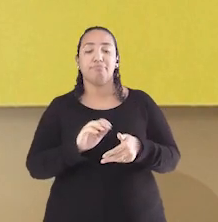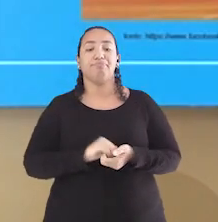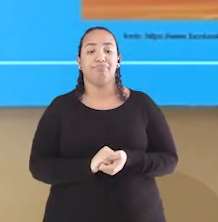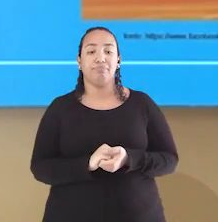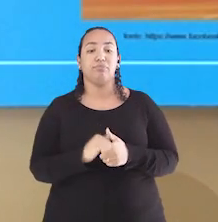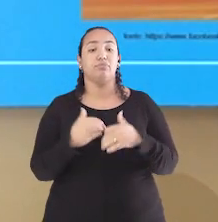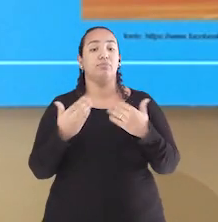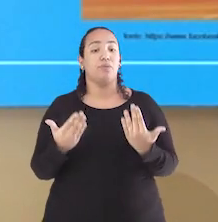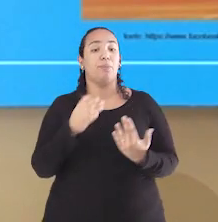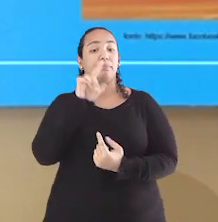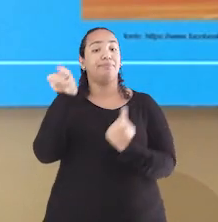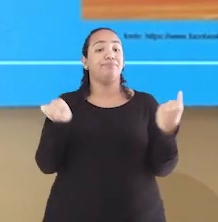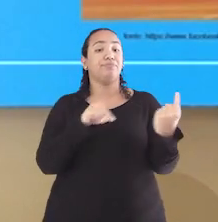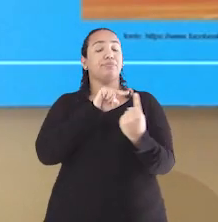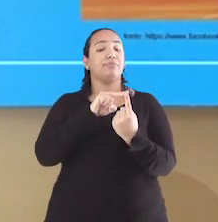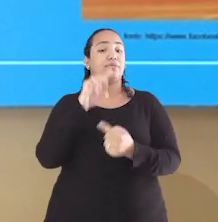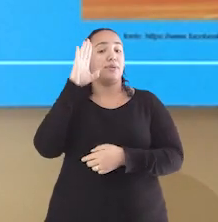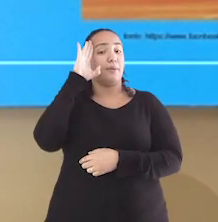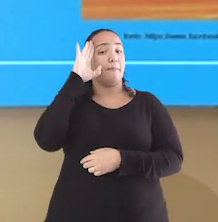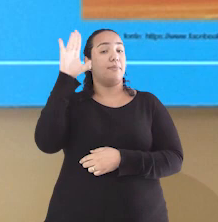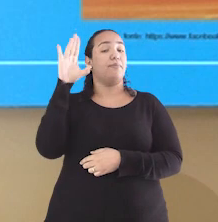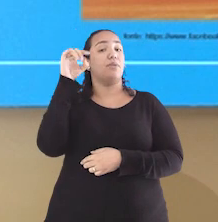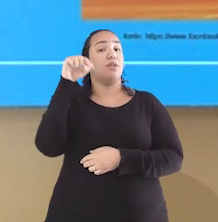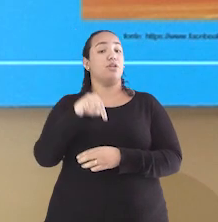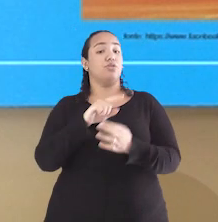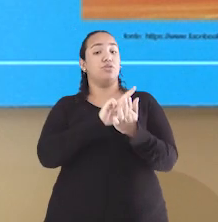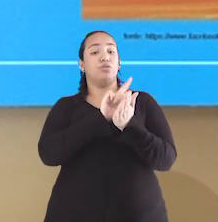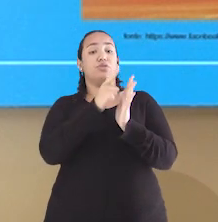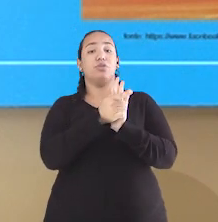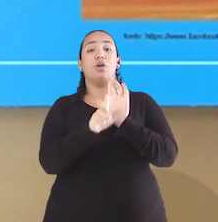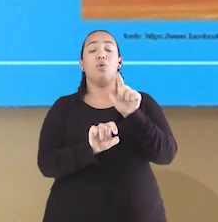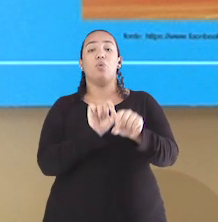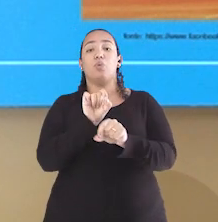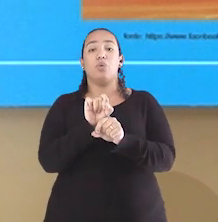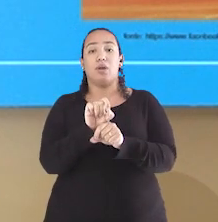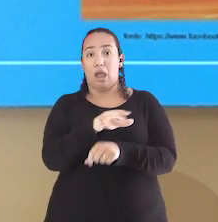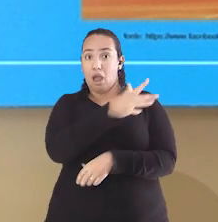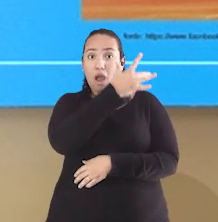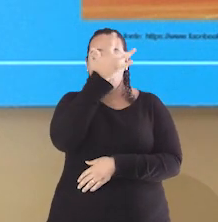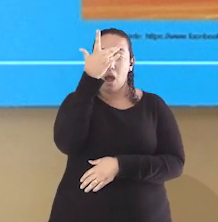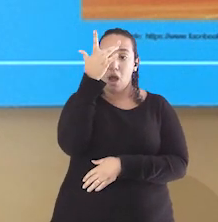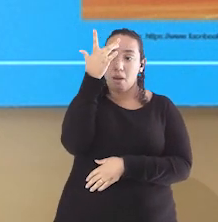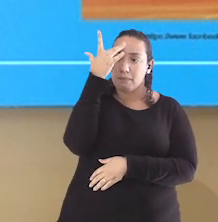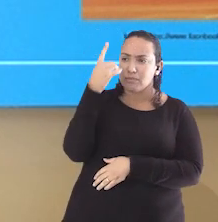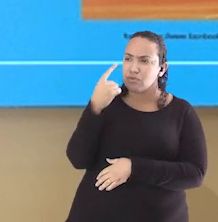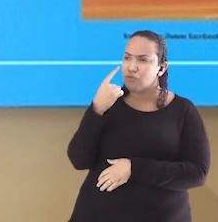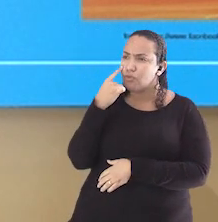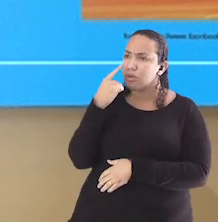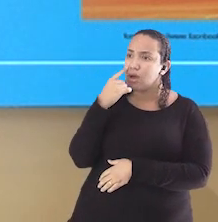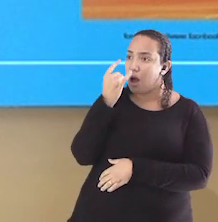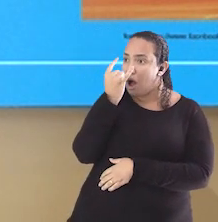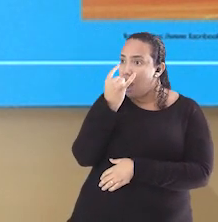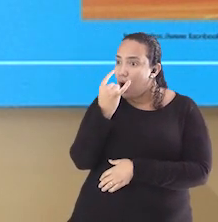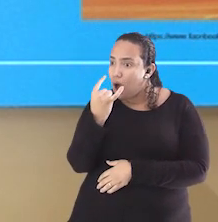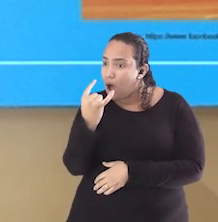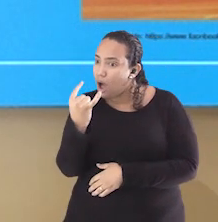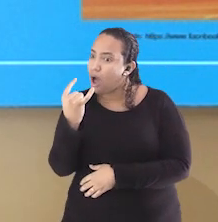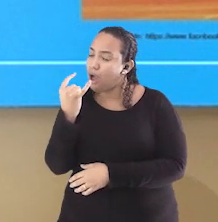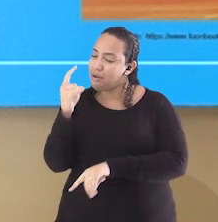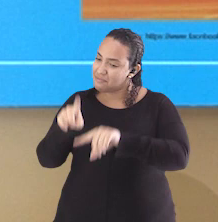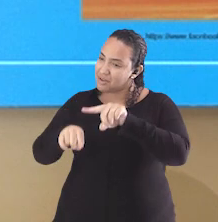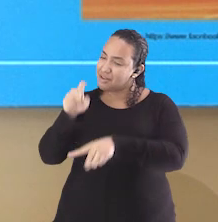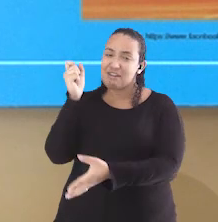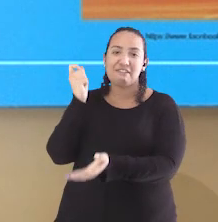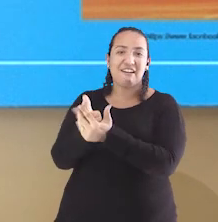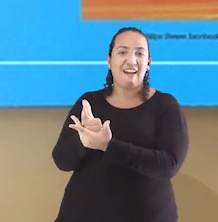publicitário. O principal objetivo desse gênero é o convencimento do consumidor para que ele adquira